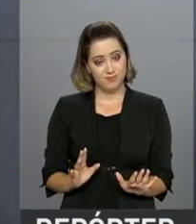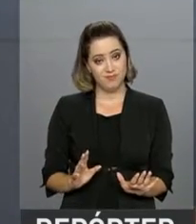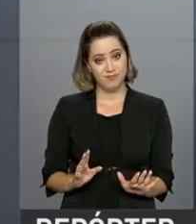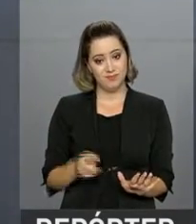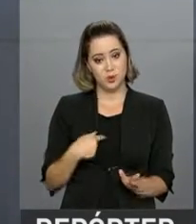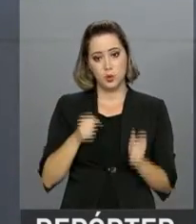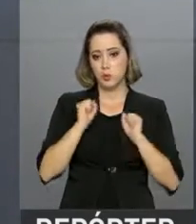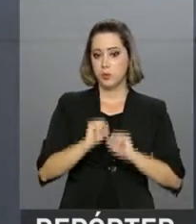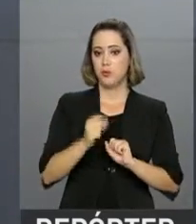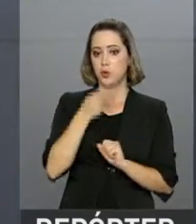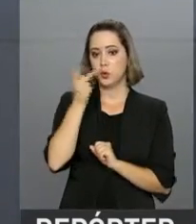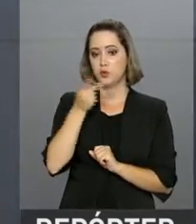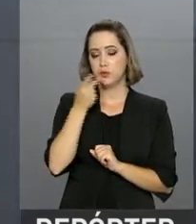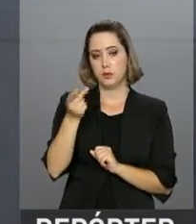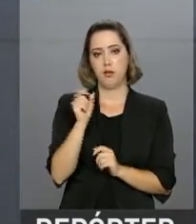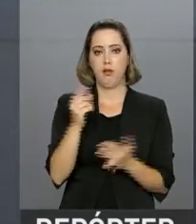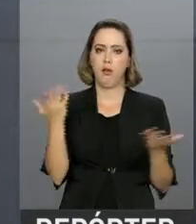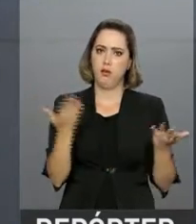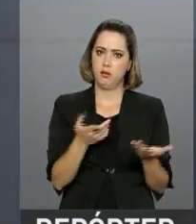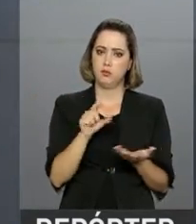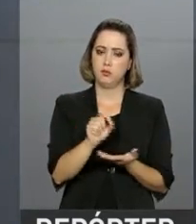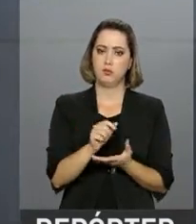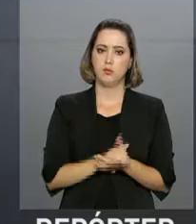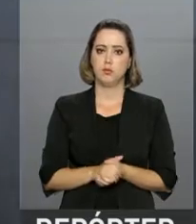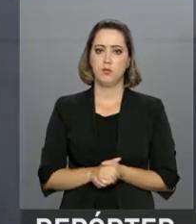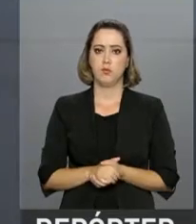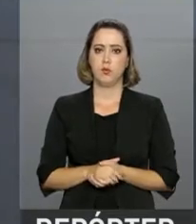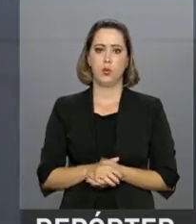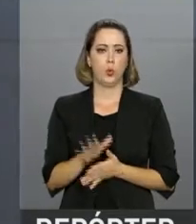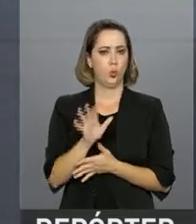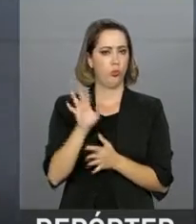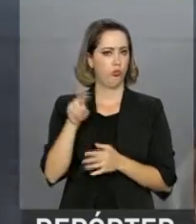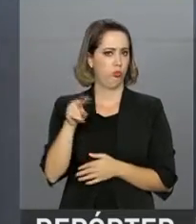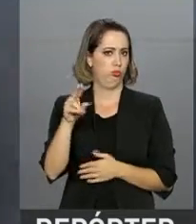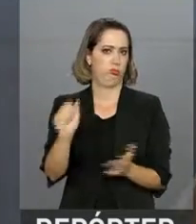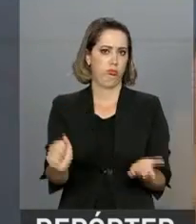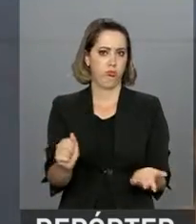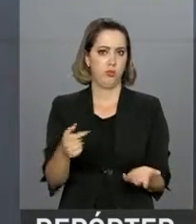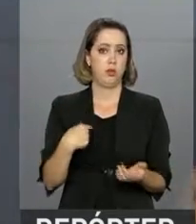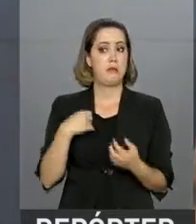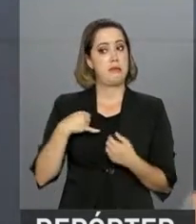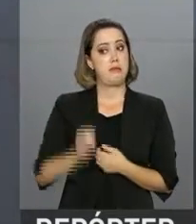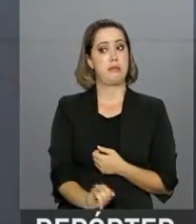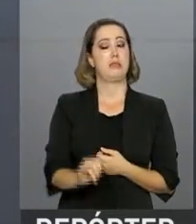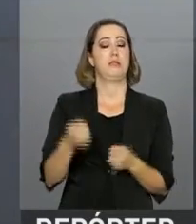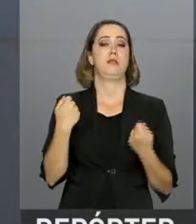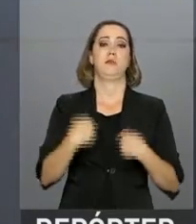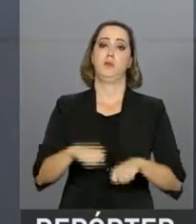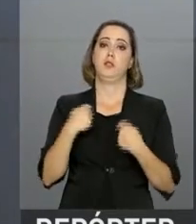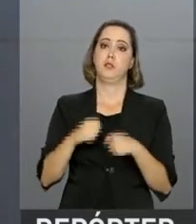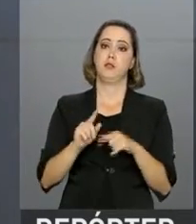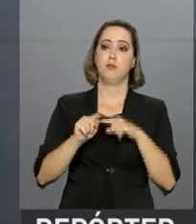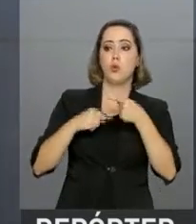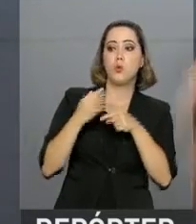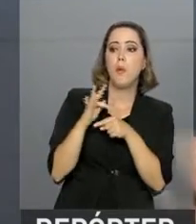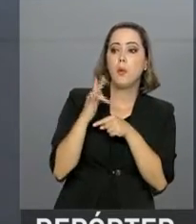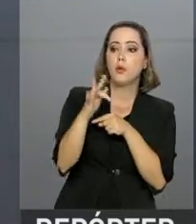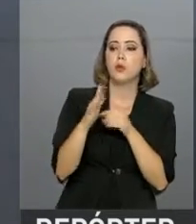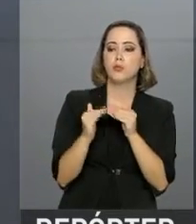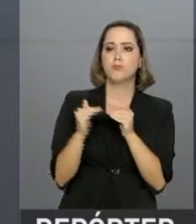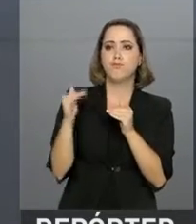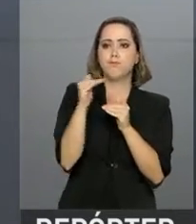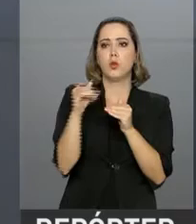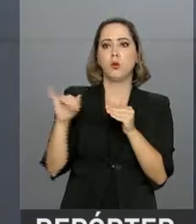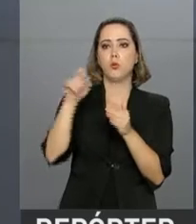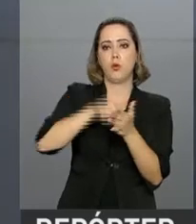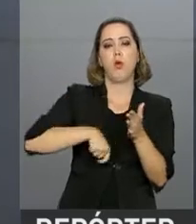Não se pode fazer uma afirmação desse tipo. Em nenhum momento. Se for necessário, em algum momento, aumentar a imposto, certamente isto